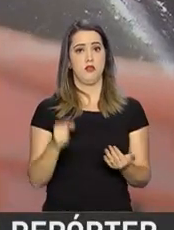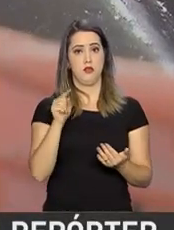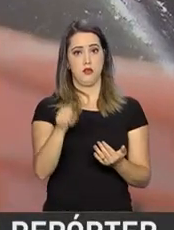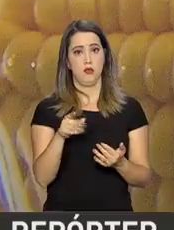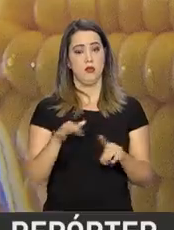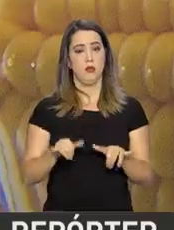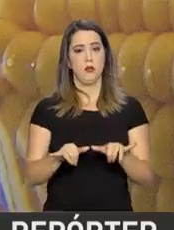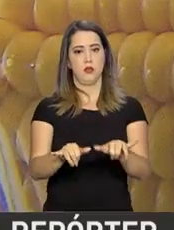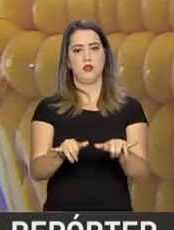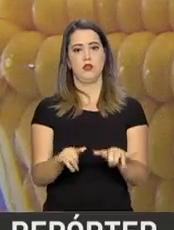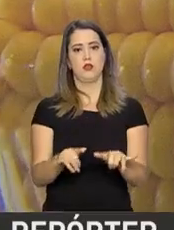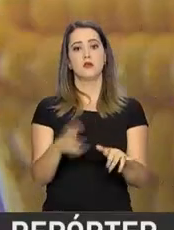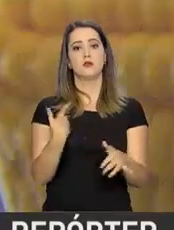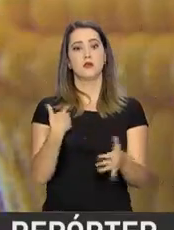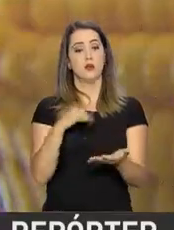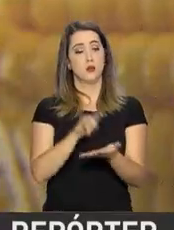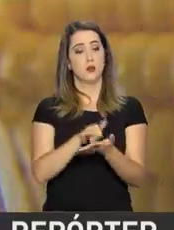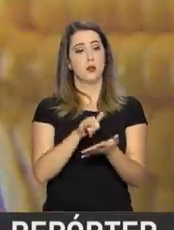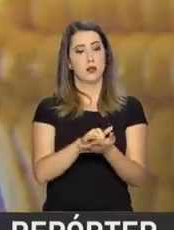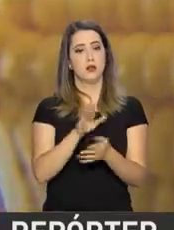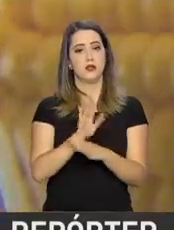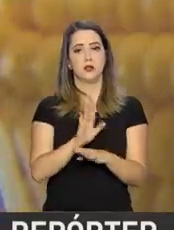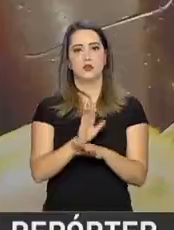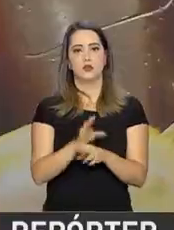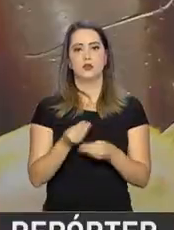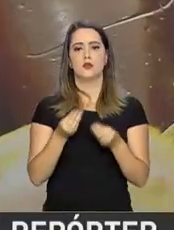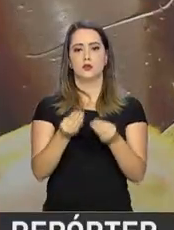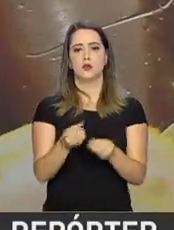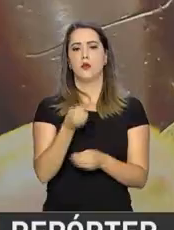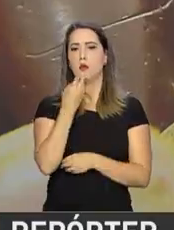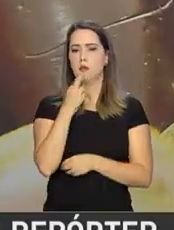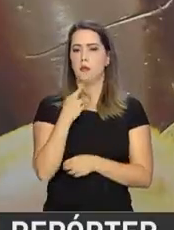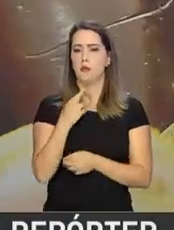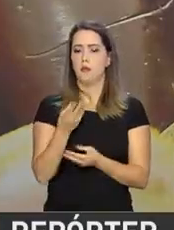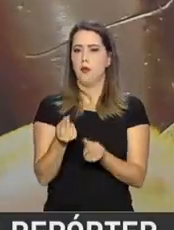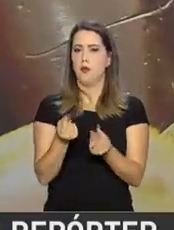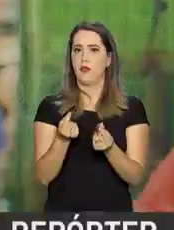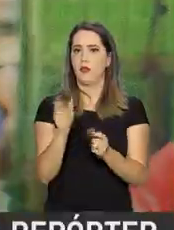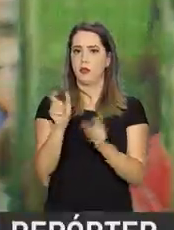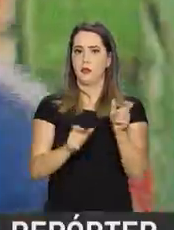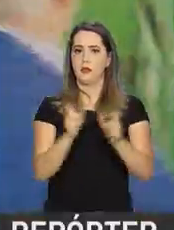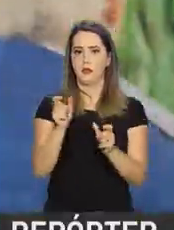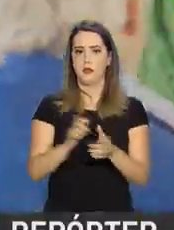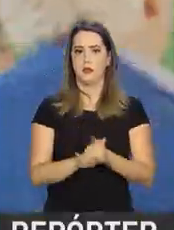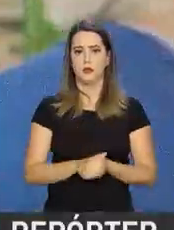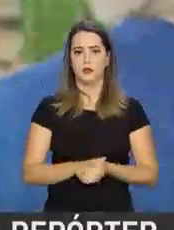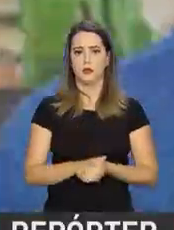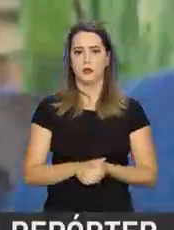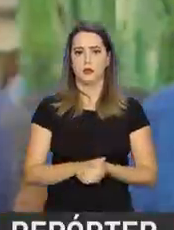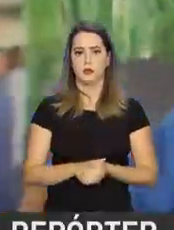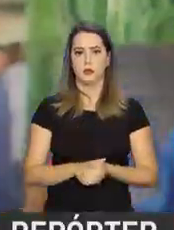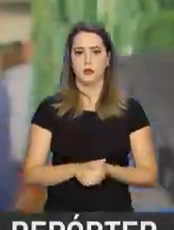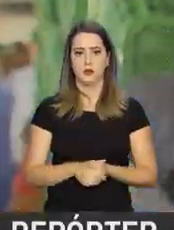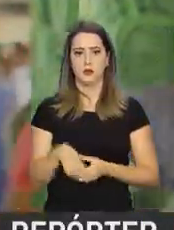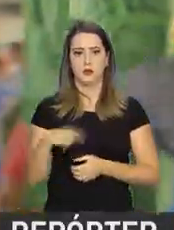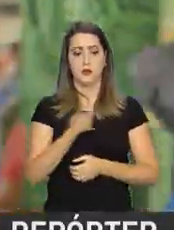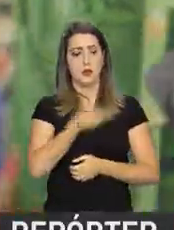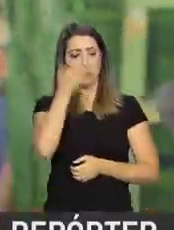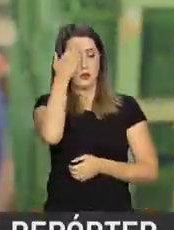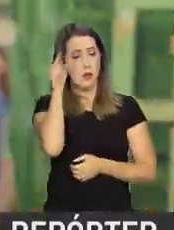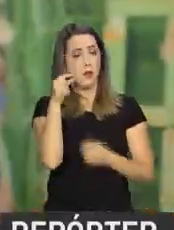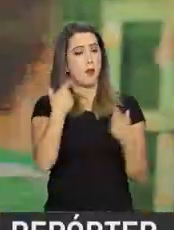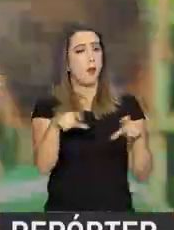seu mercado, o aplicativo vai ajudar a garantir bom preço para o consumidor. A gente vai descobrir onde está para comprar mais